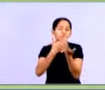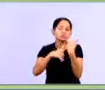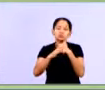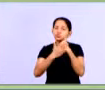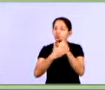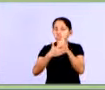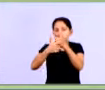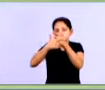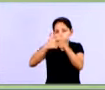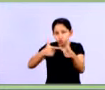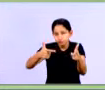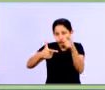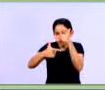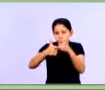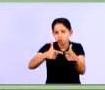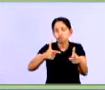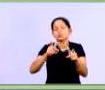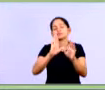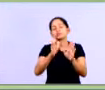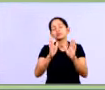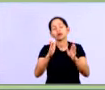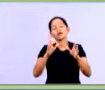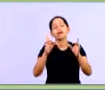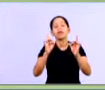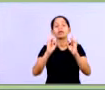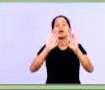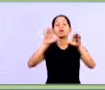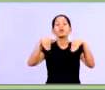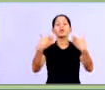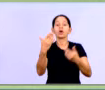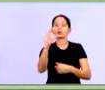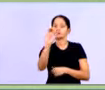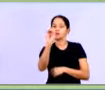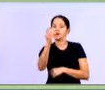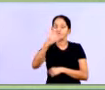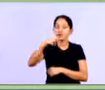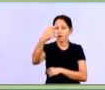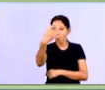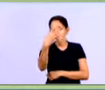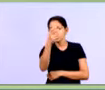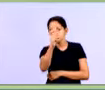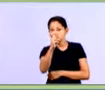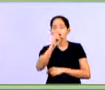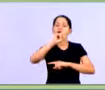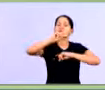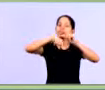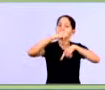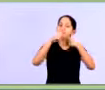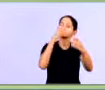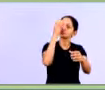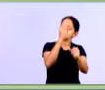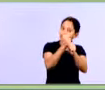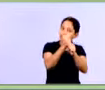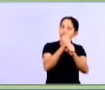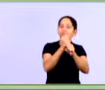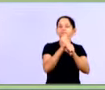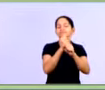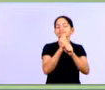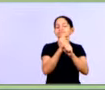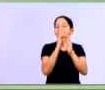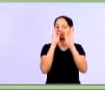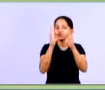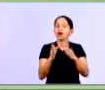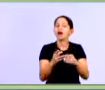divisão, né? 7.500 dividido por 16.500 vai dar 0,45, que a gente soma com aqueles 2, que é